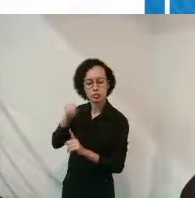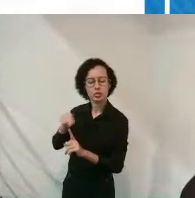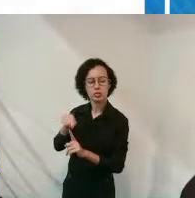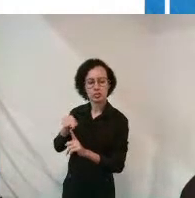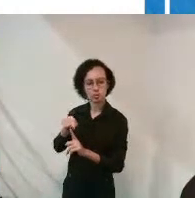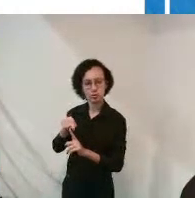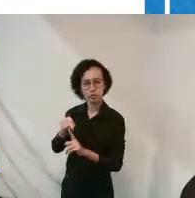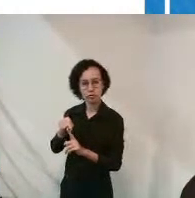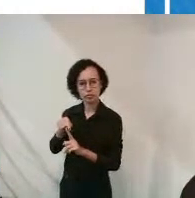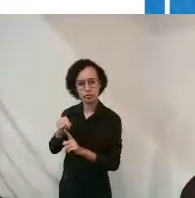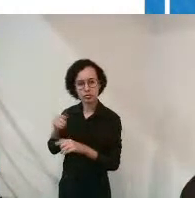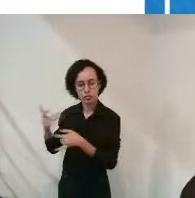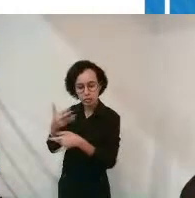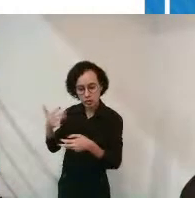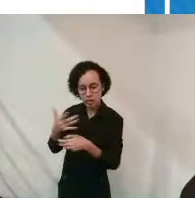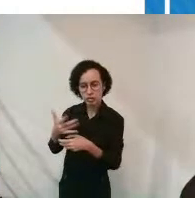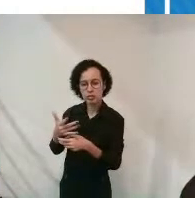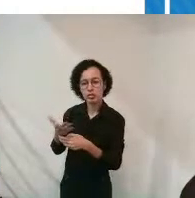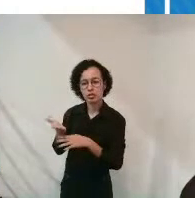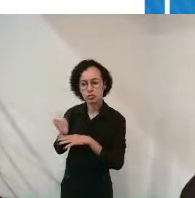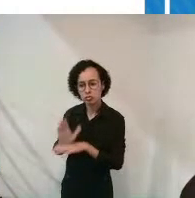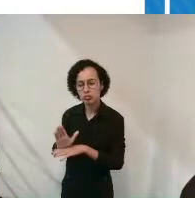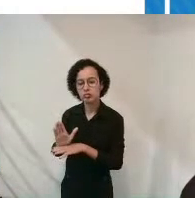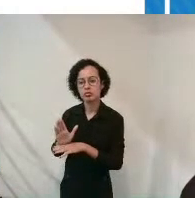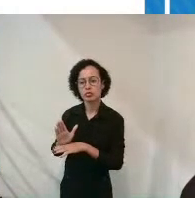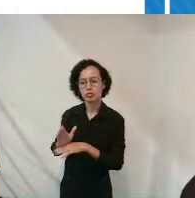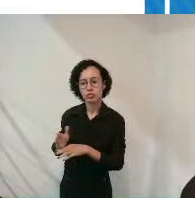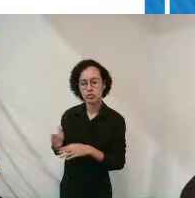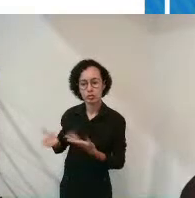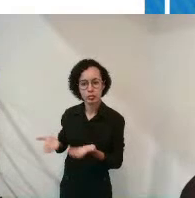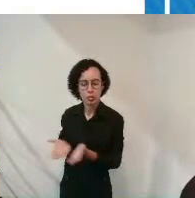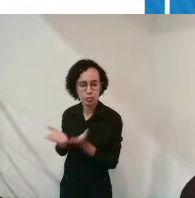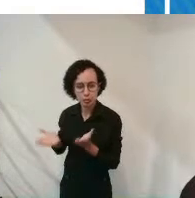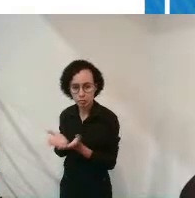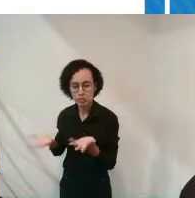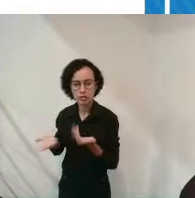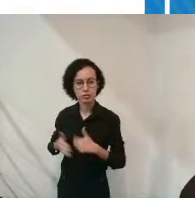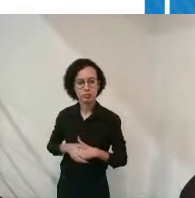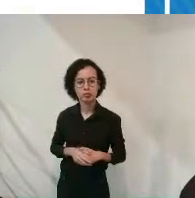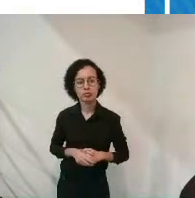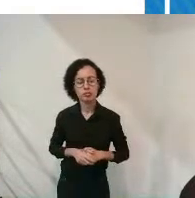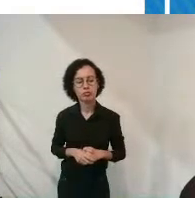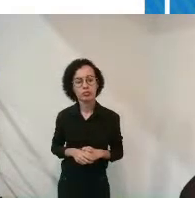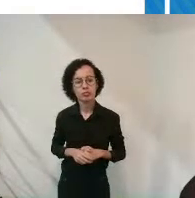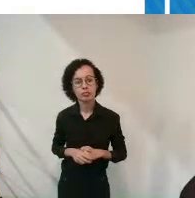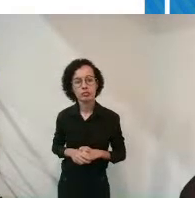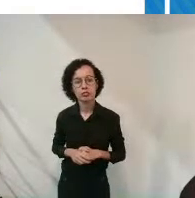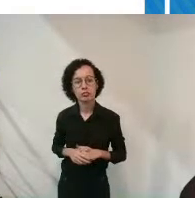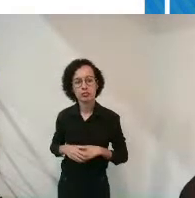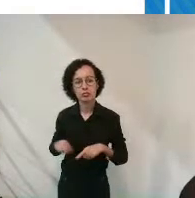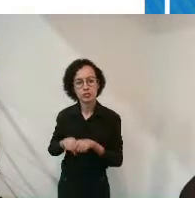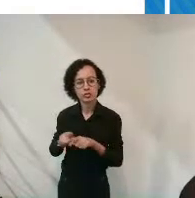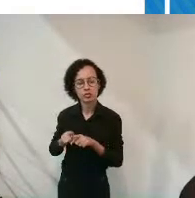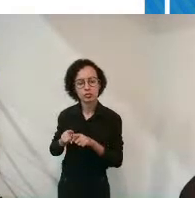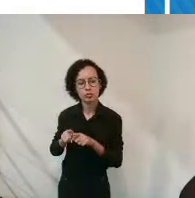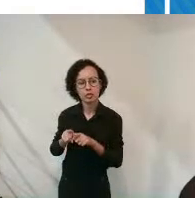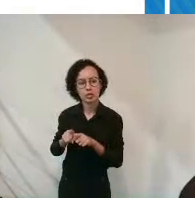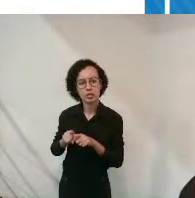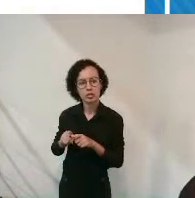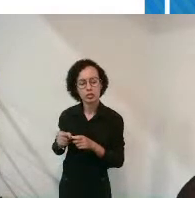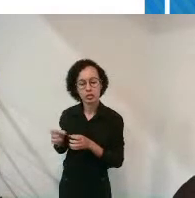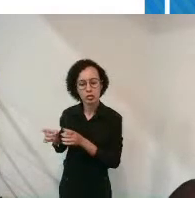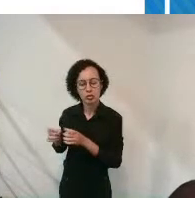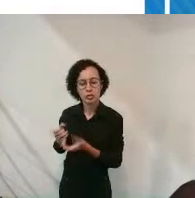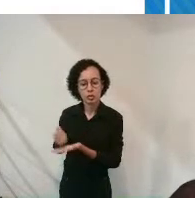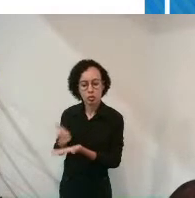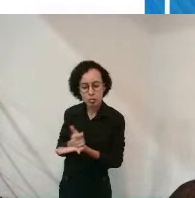ONU, cidades sustentáveis, erradicação da pobreza, não é verdade? Consumo e produção responsáveis, paz,